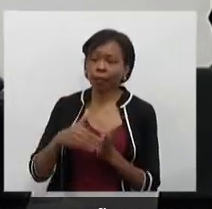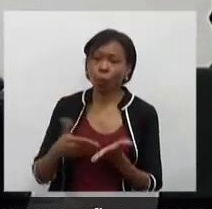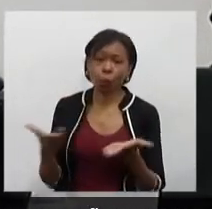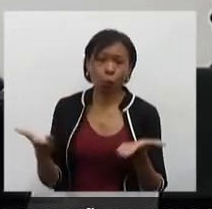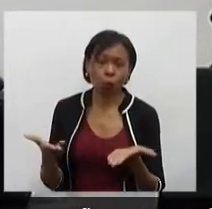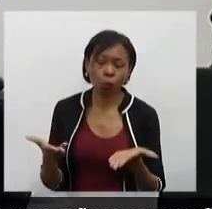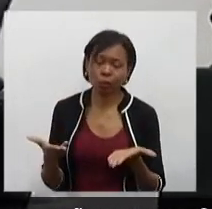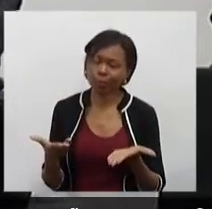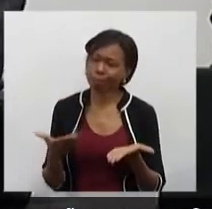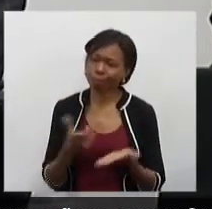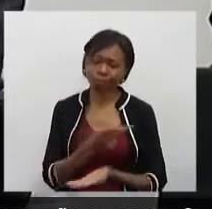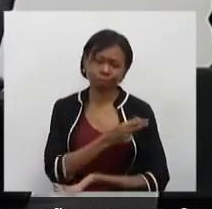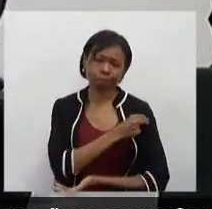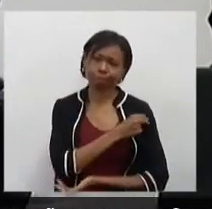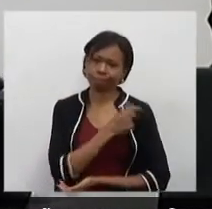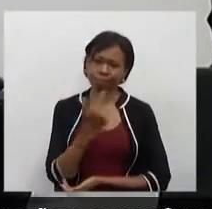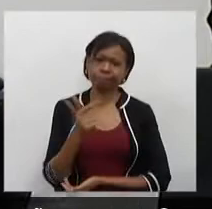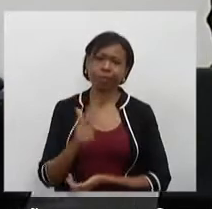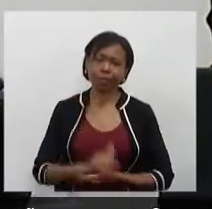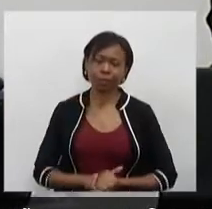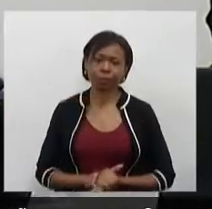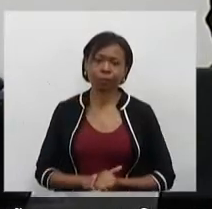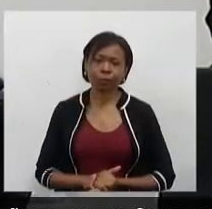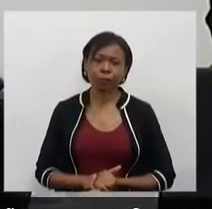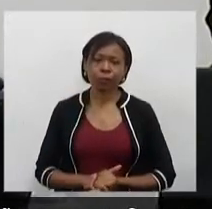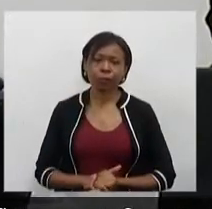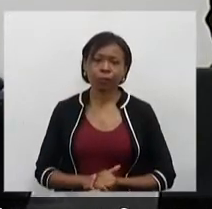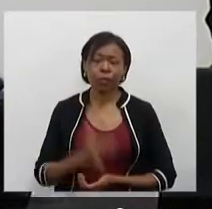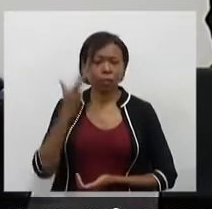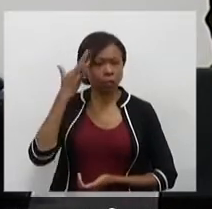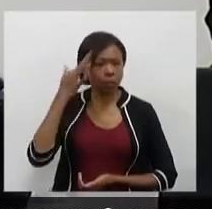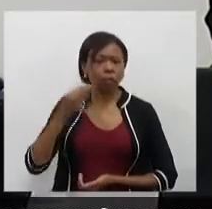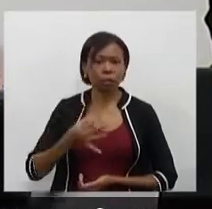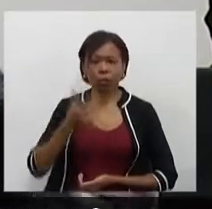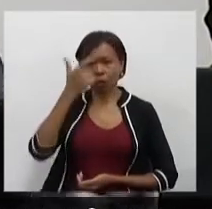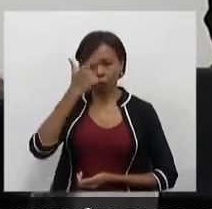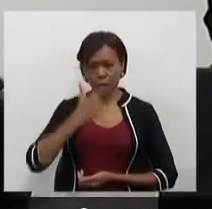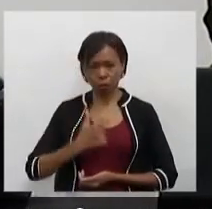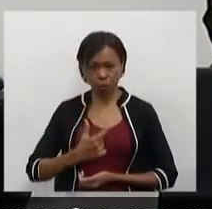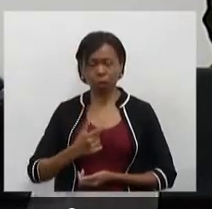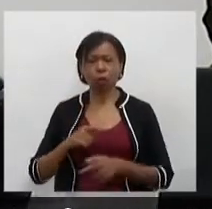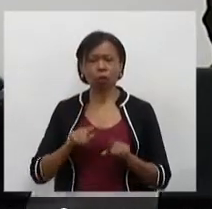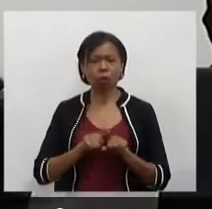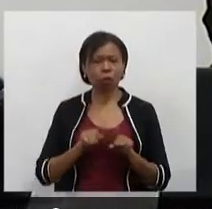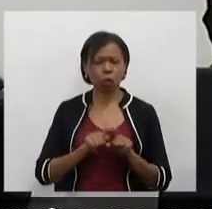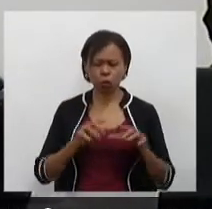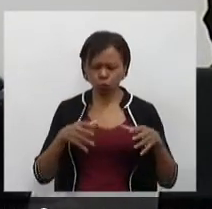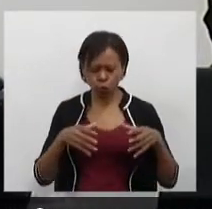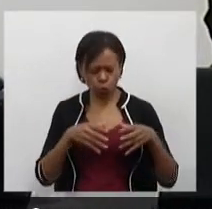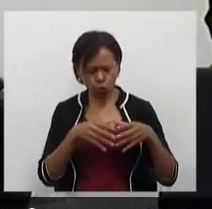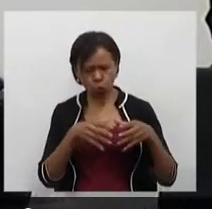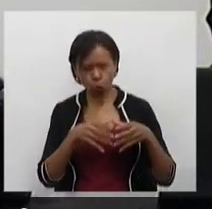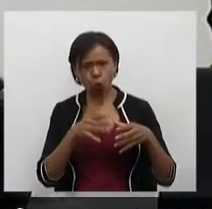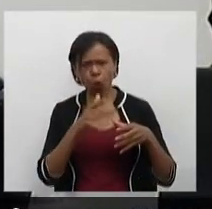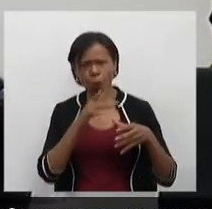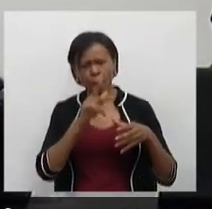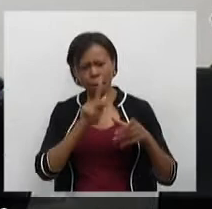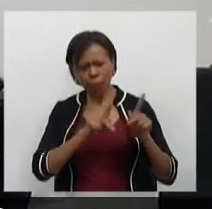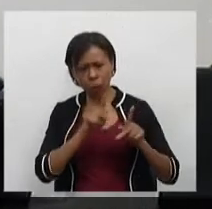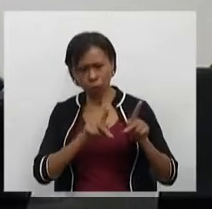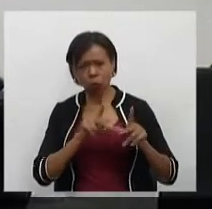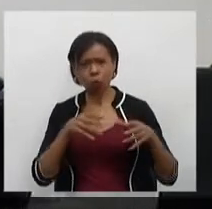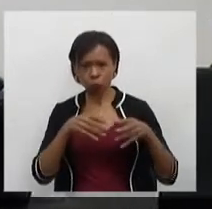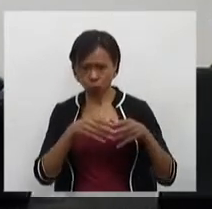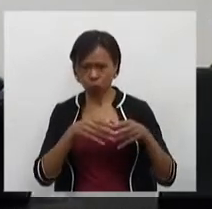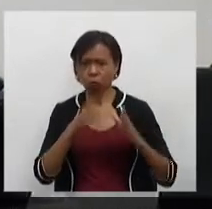Então, pode ter certeza que eu, nosso vice-presidente, toda a comissão, doutor Paulo e os membros permanentes e suplentes da